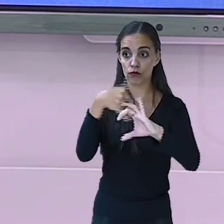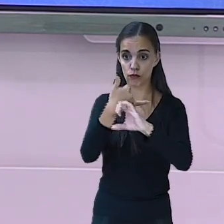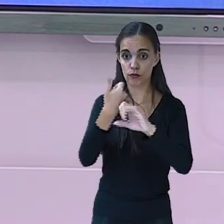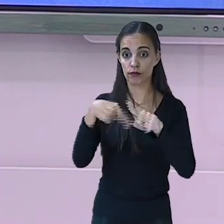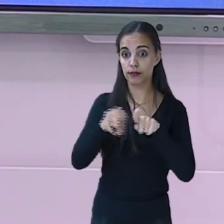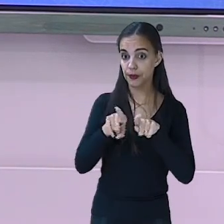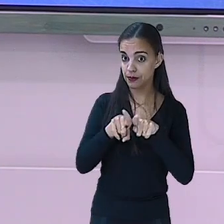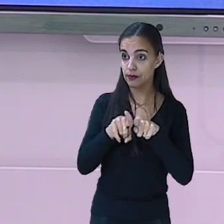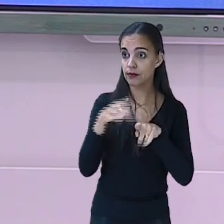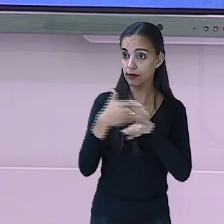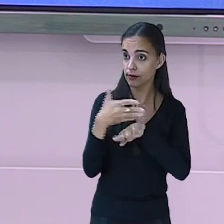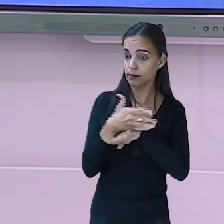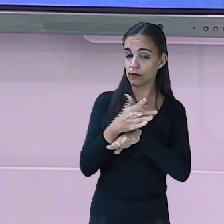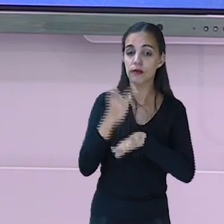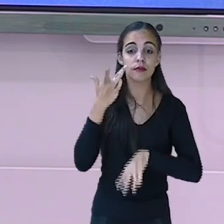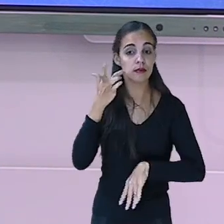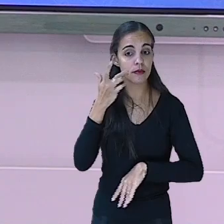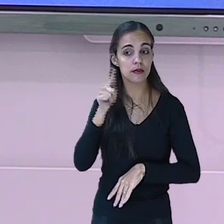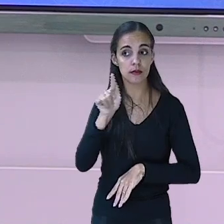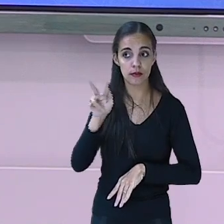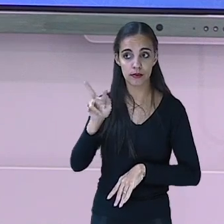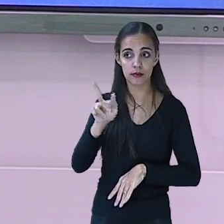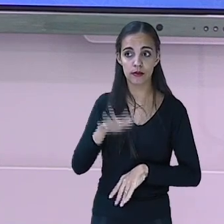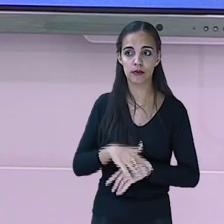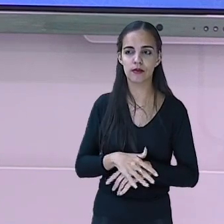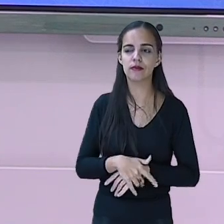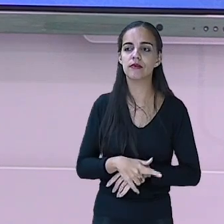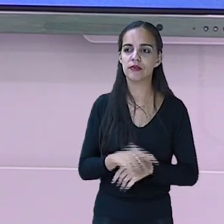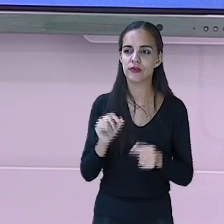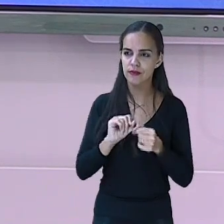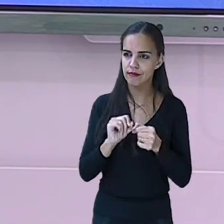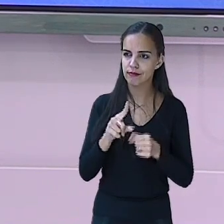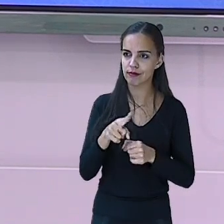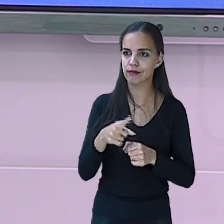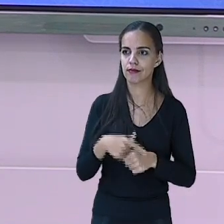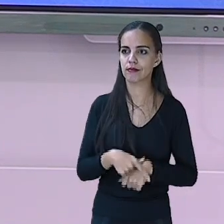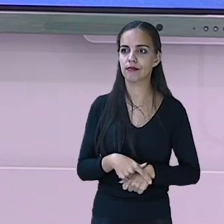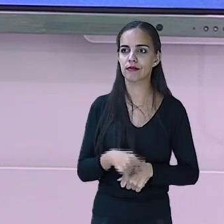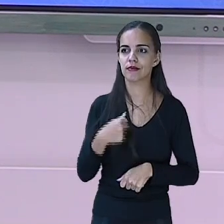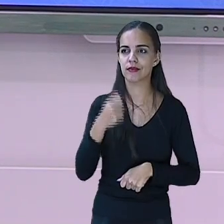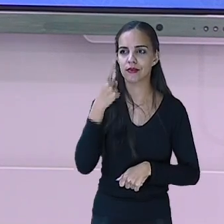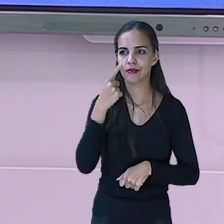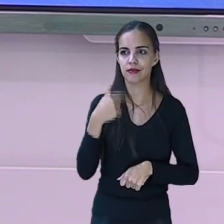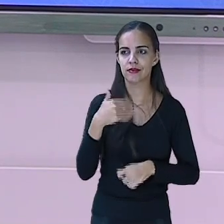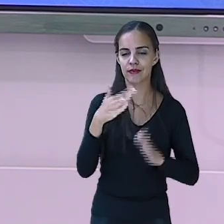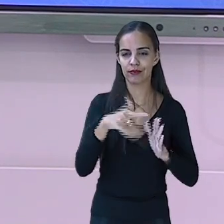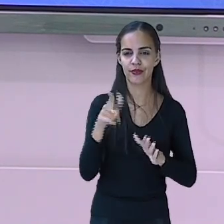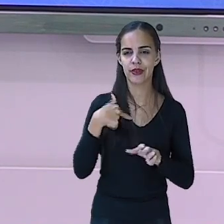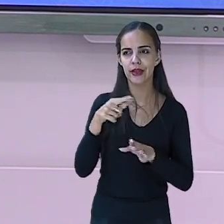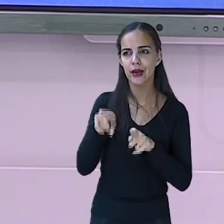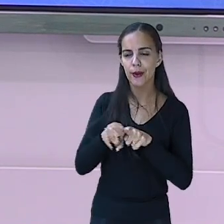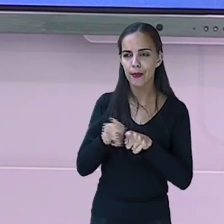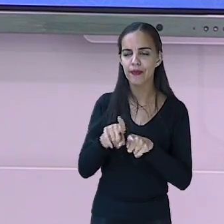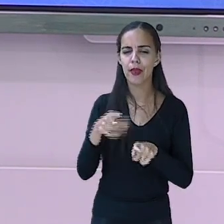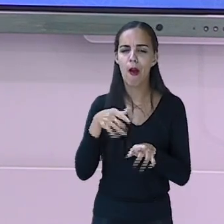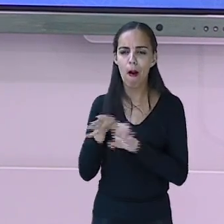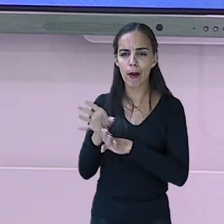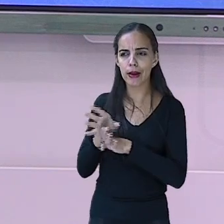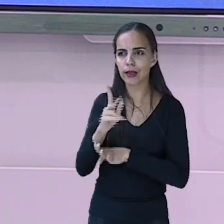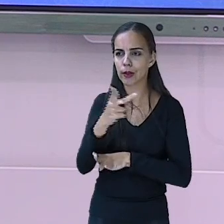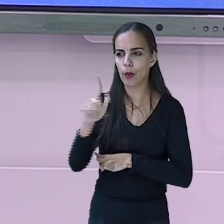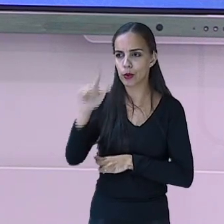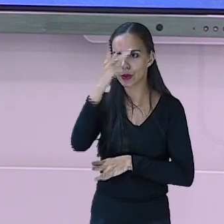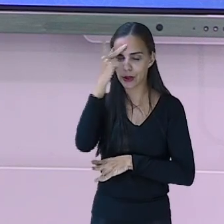do YouTube SMED-GV. Faça isto e passe também essa orientação, esse convite para